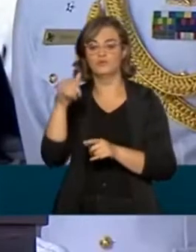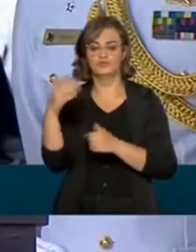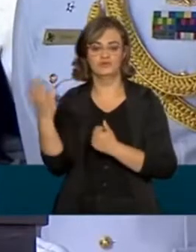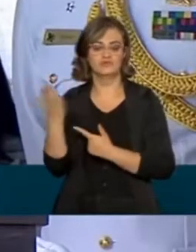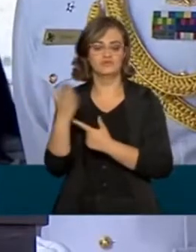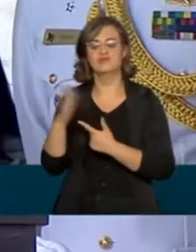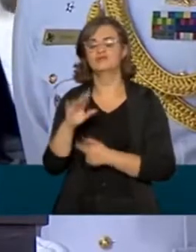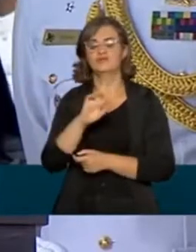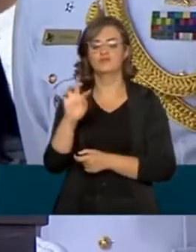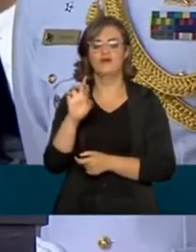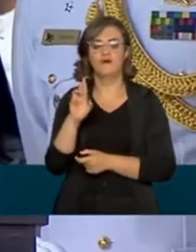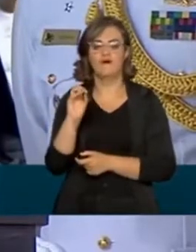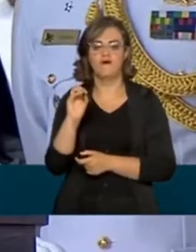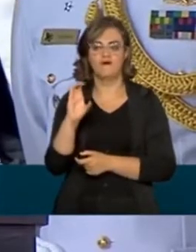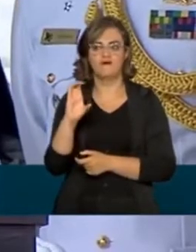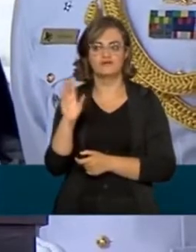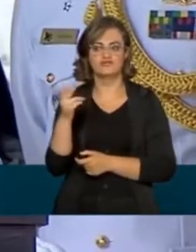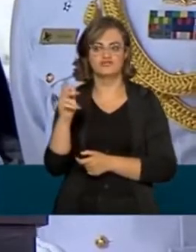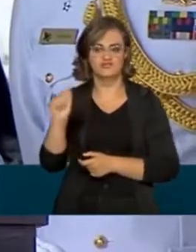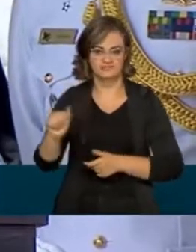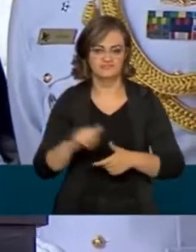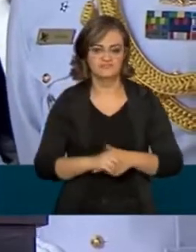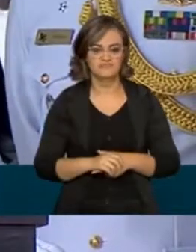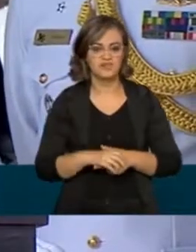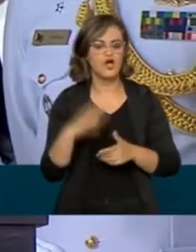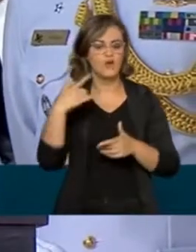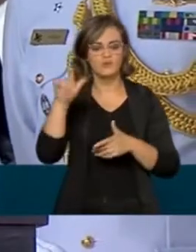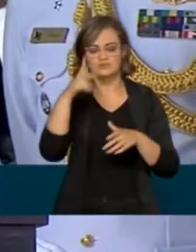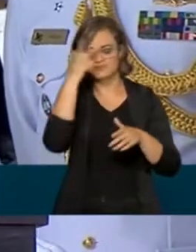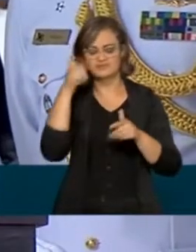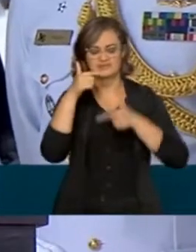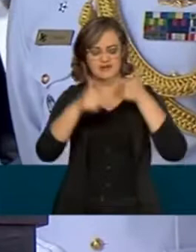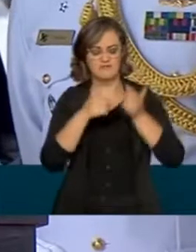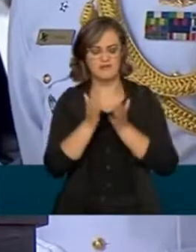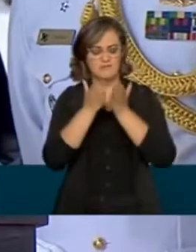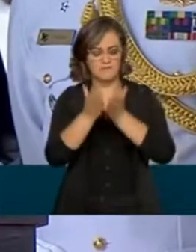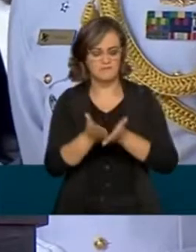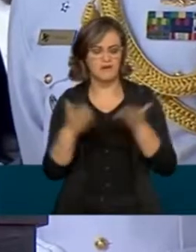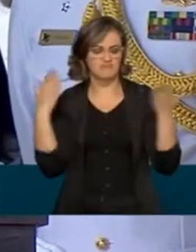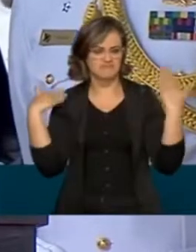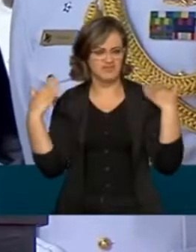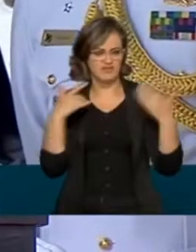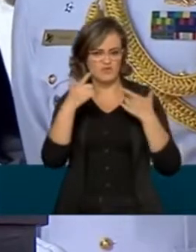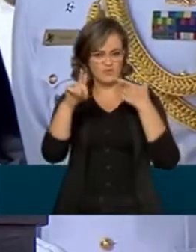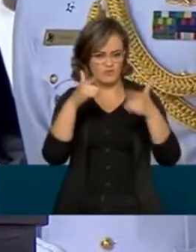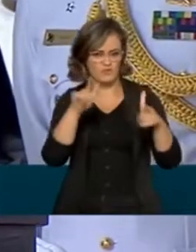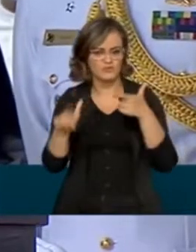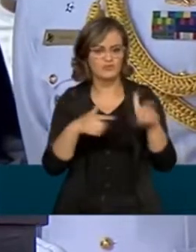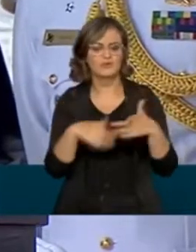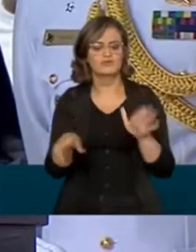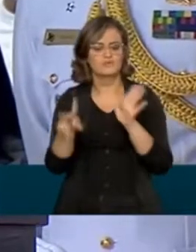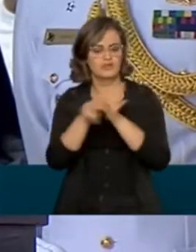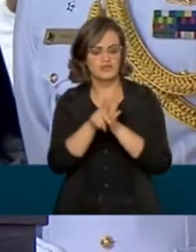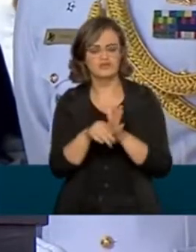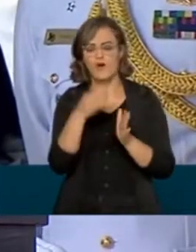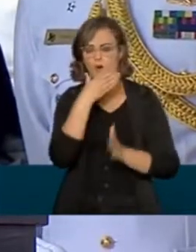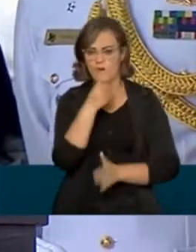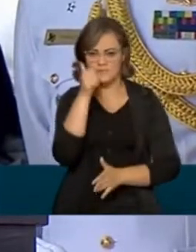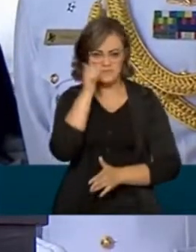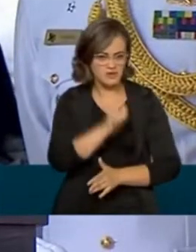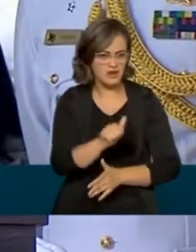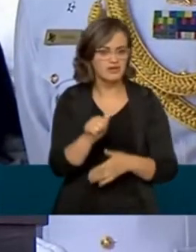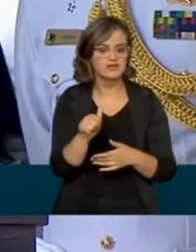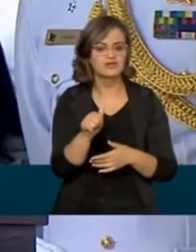época, Rocha. Aos diletos marinheiros, fuzileiros navais e servidores civis, integrantes da Marinha, homens e